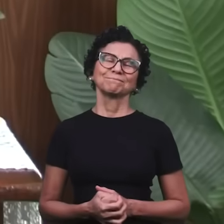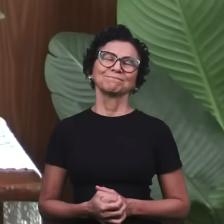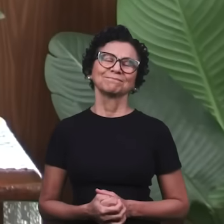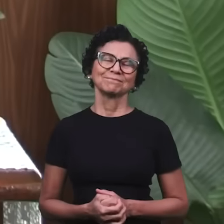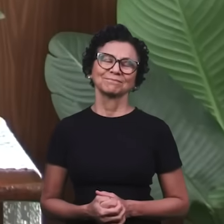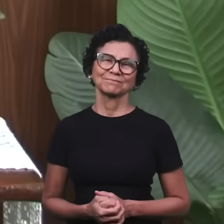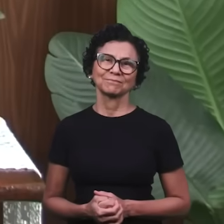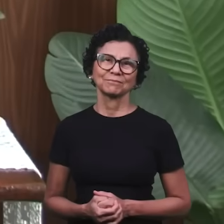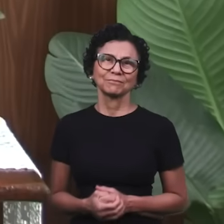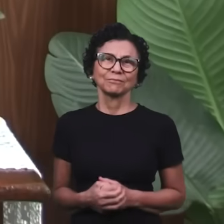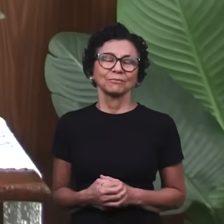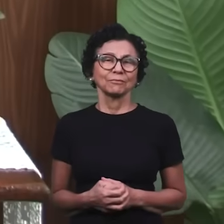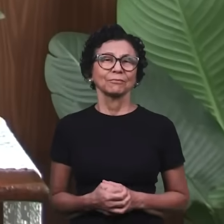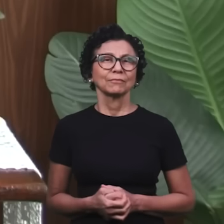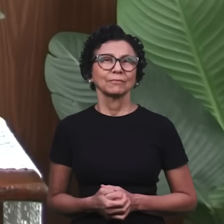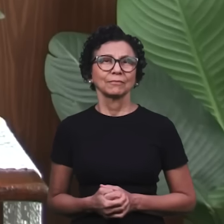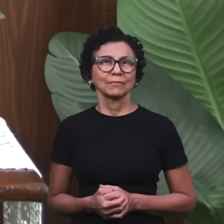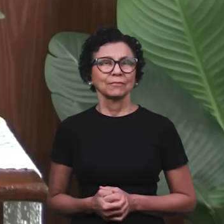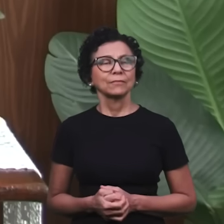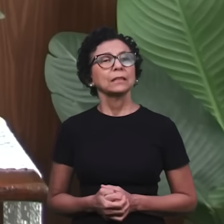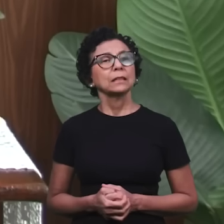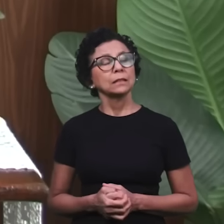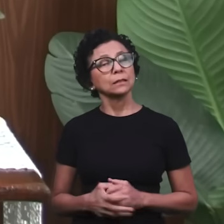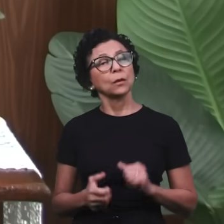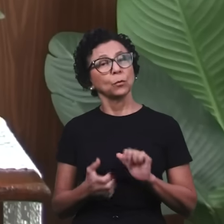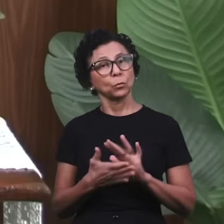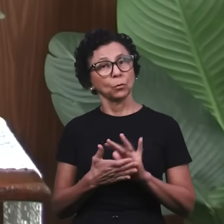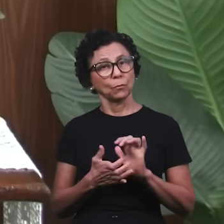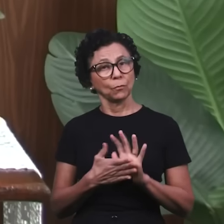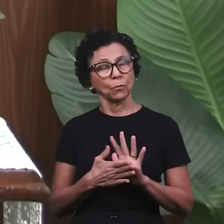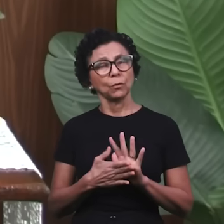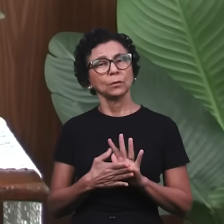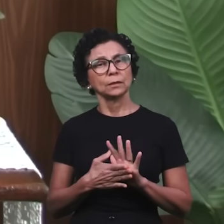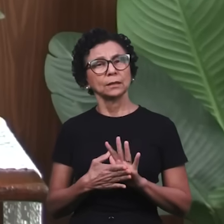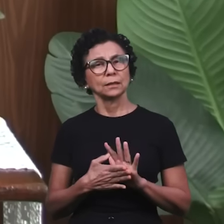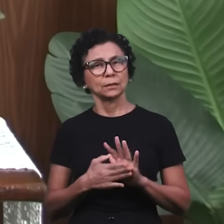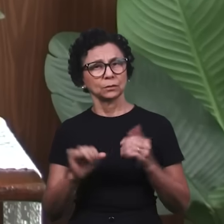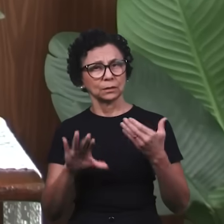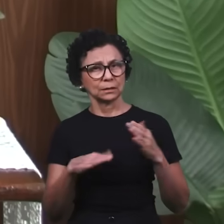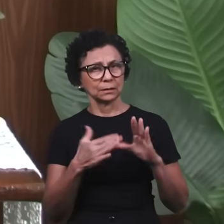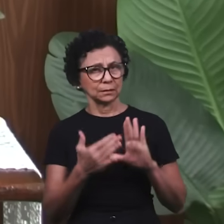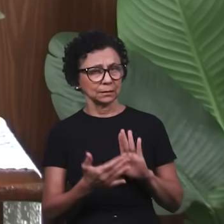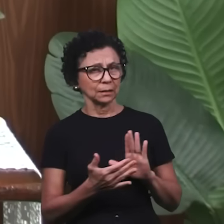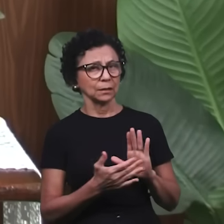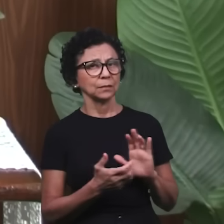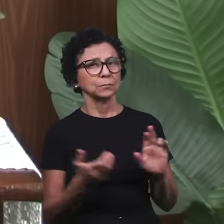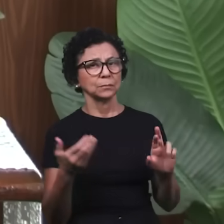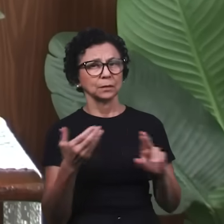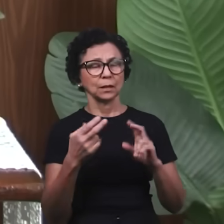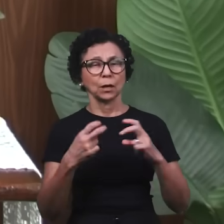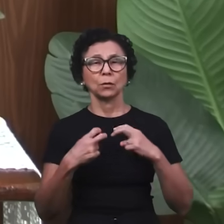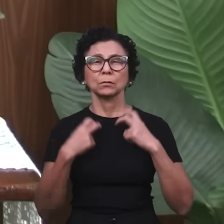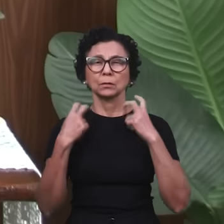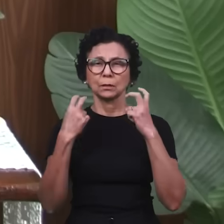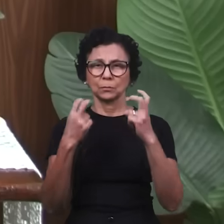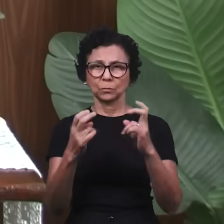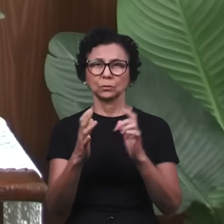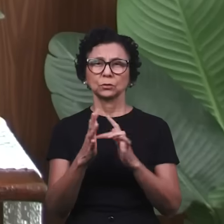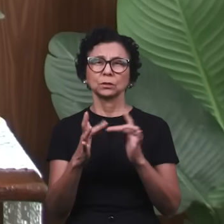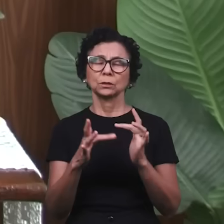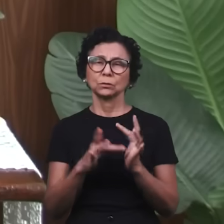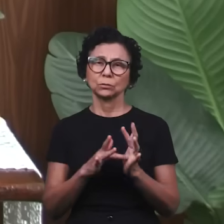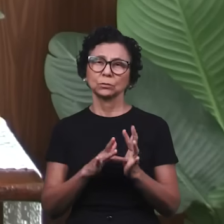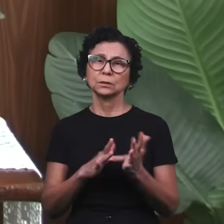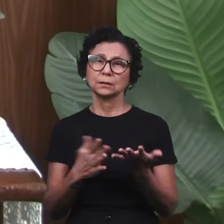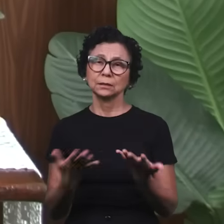Amém. O hino de clamor, ele sempre confirma a doutrina do sangue. Ele é importantíssimo quando nós cantamos, porque ele confirma a doutrina.